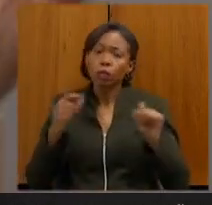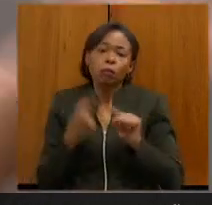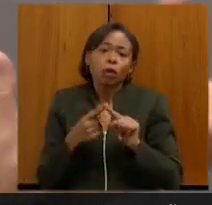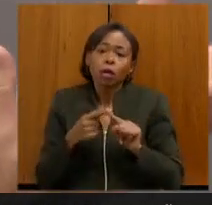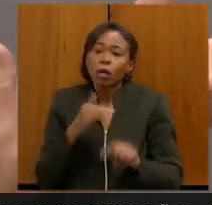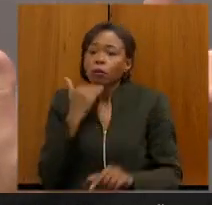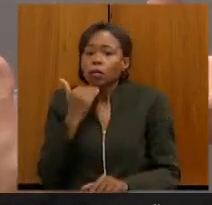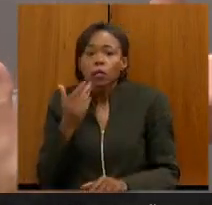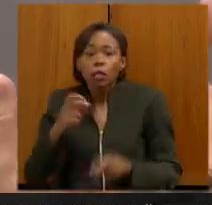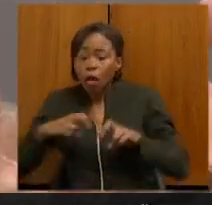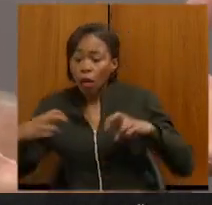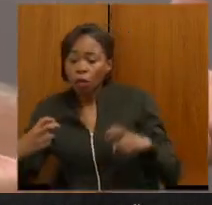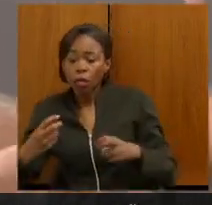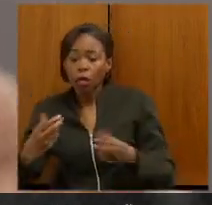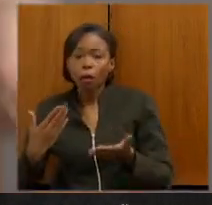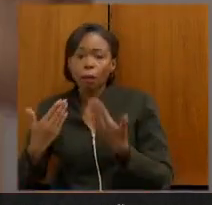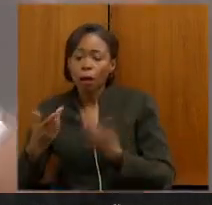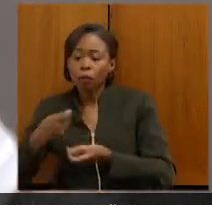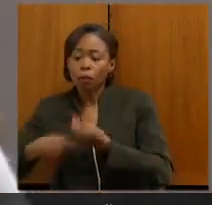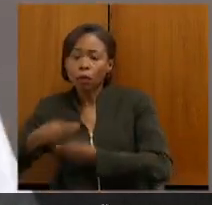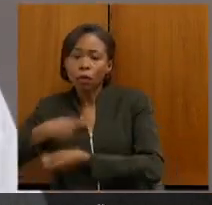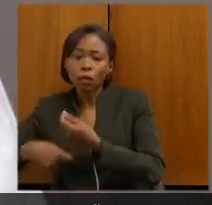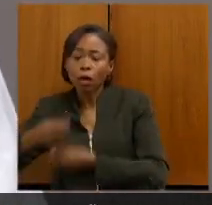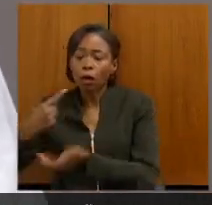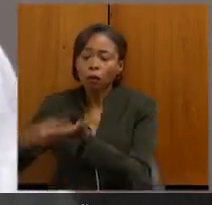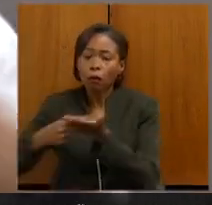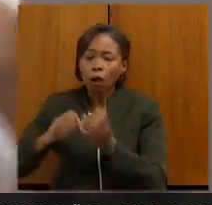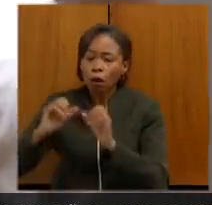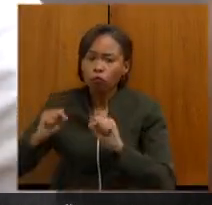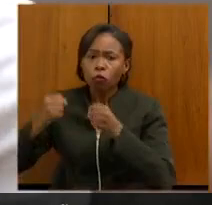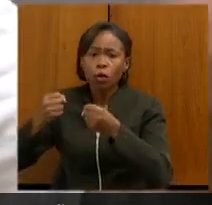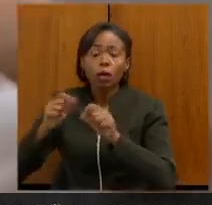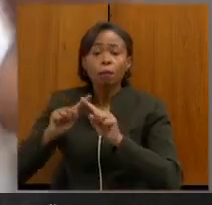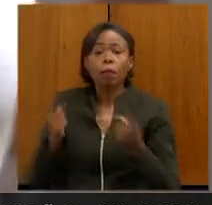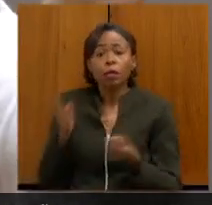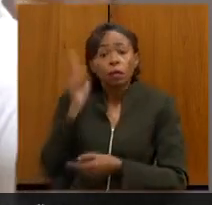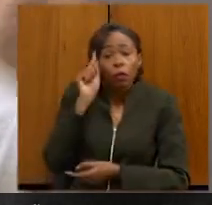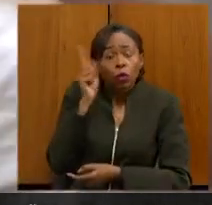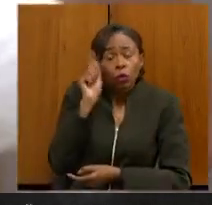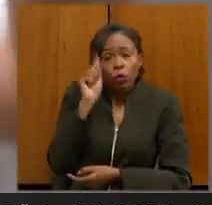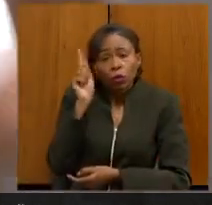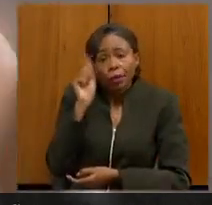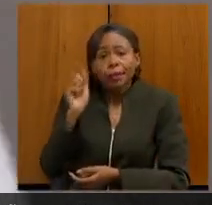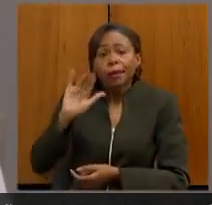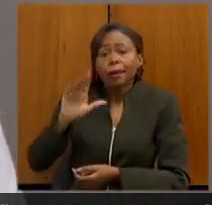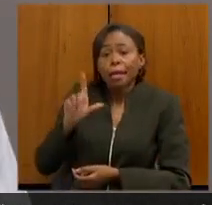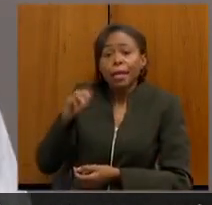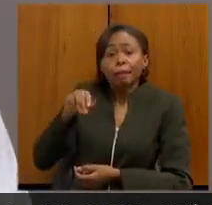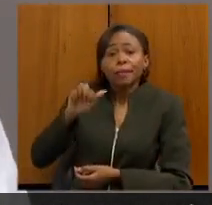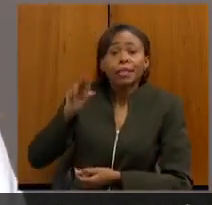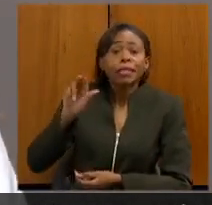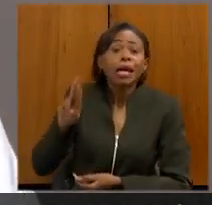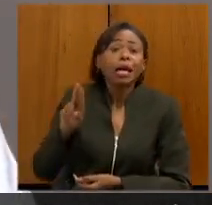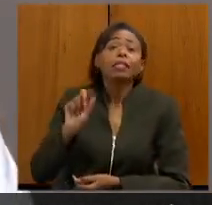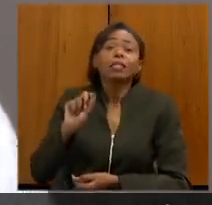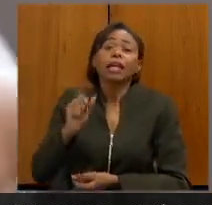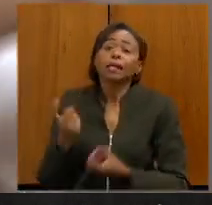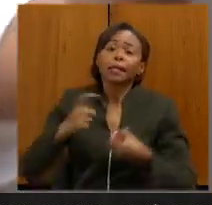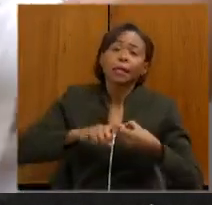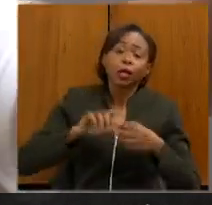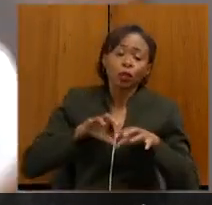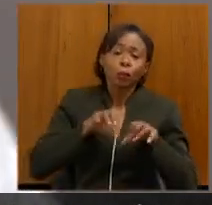fortalecer a mesa negociação e todo dia ficar chegando liminar de reintegração de posse